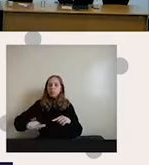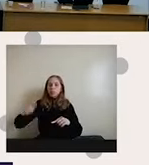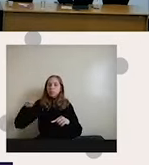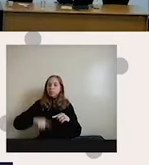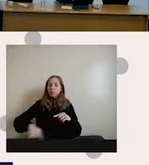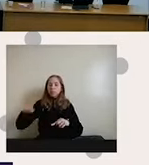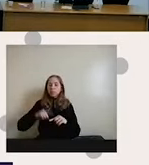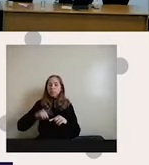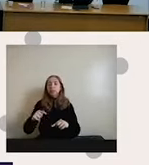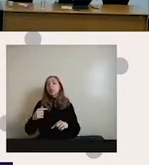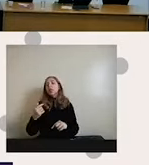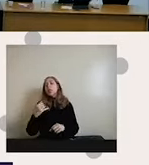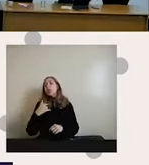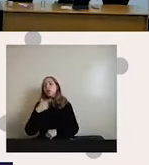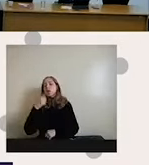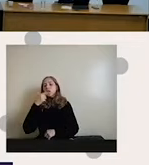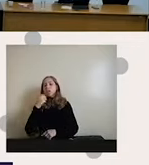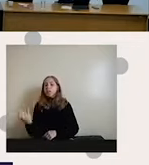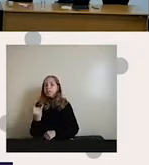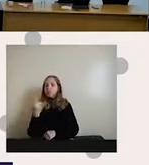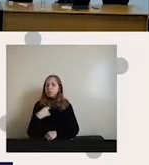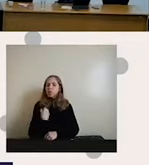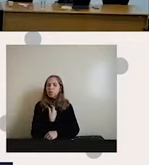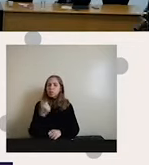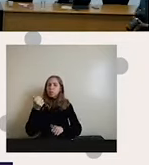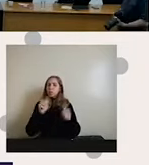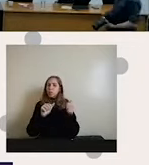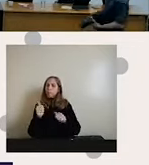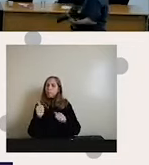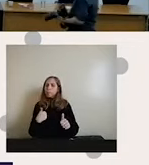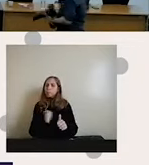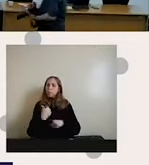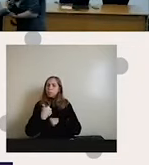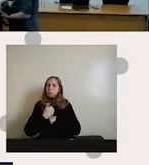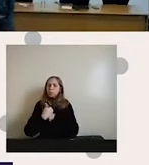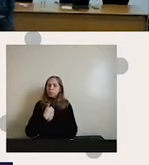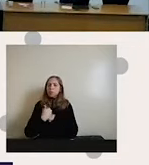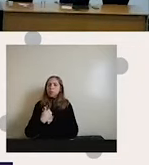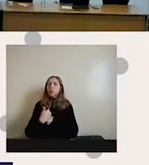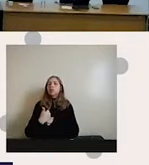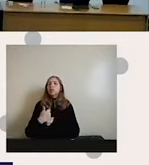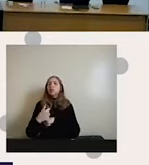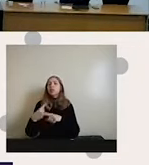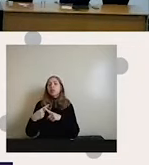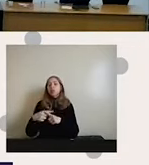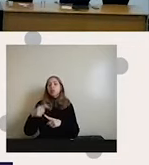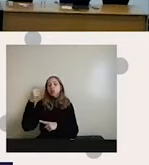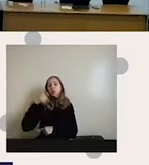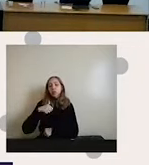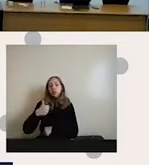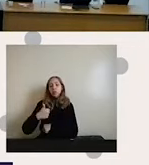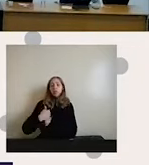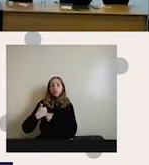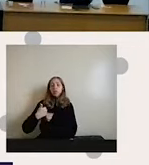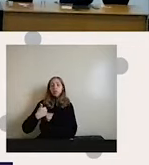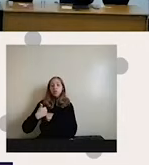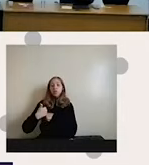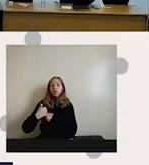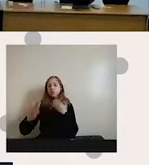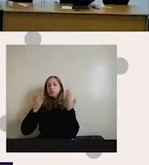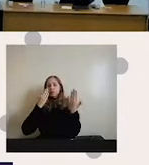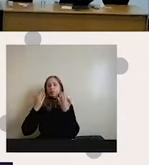nossas anamneses enquanto profissionais, e aqui eu estou fazendo contraponto, que eu sou, né, o profissional da psicologia numa